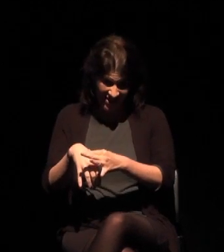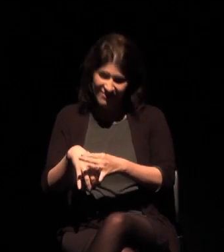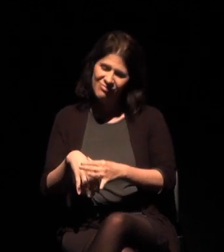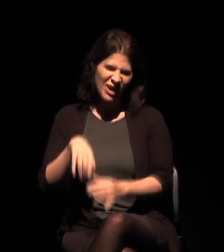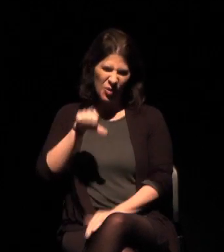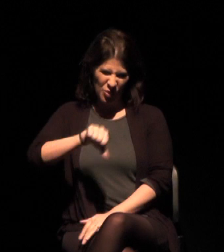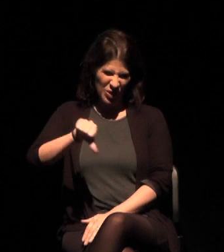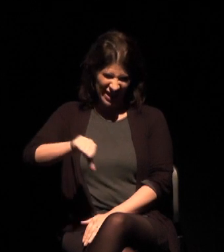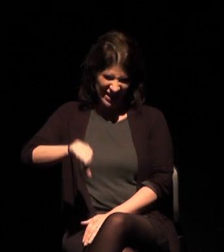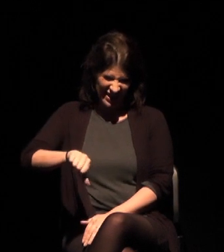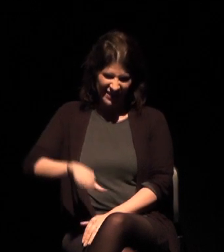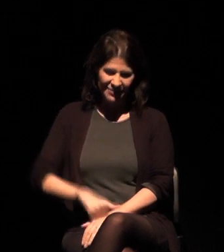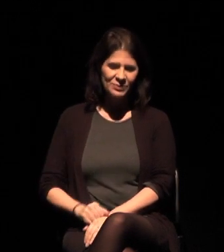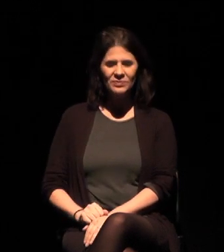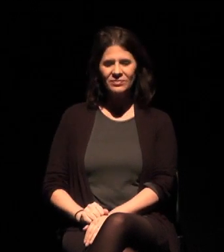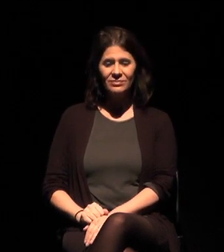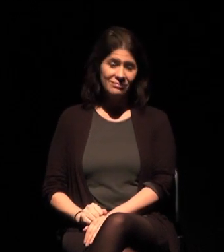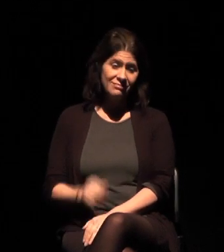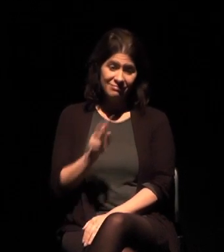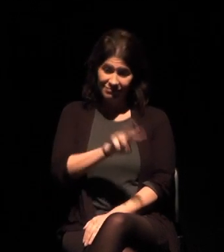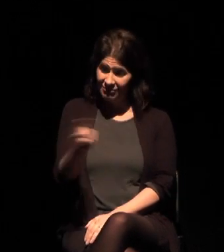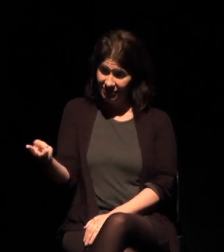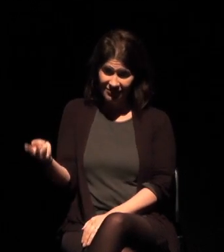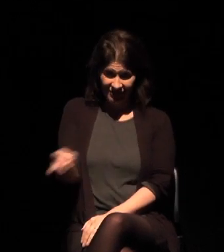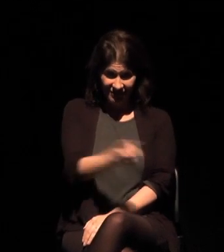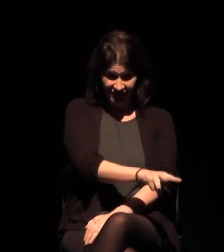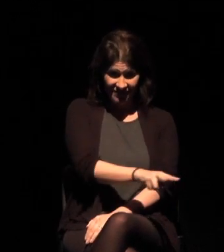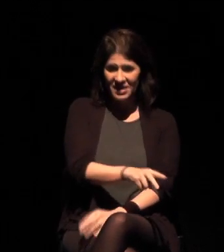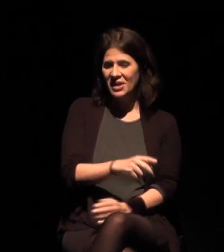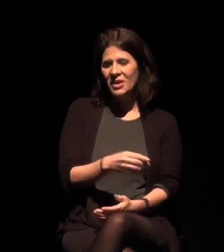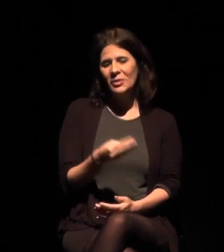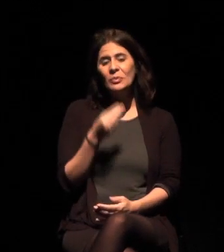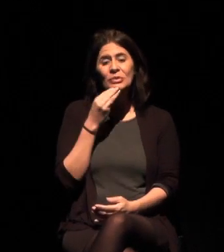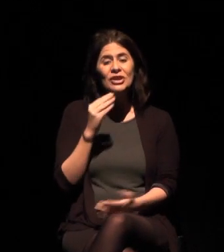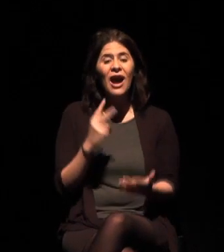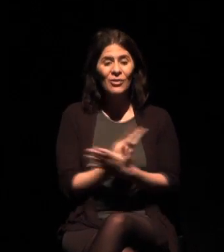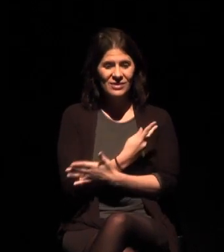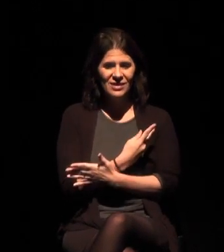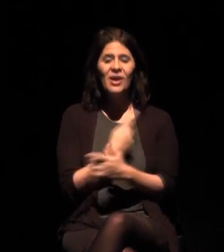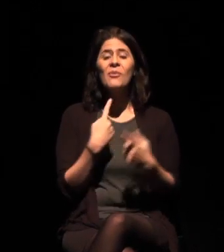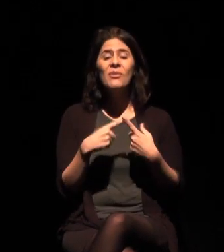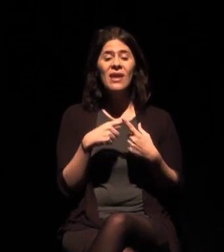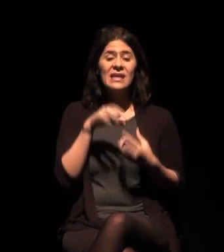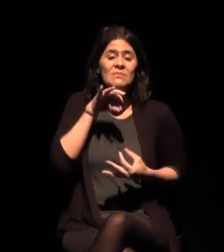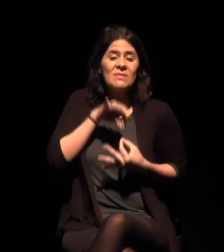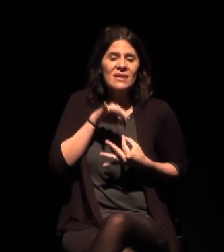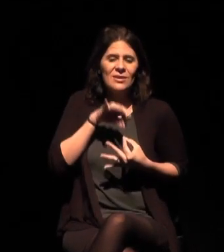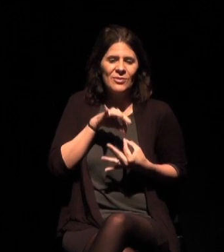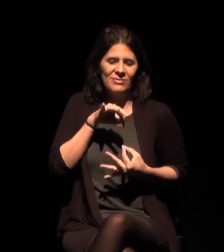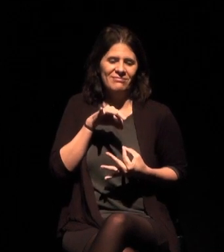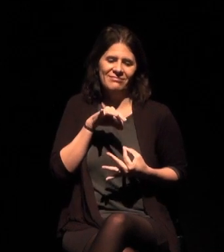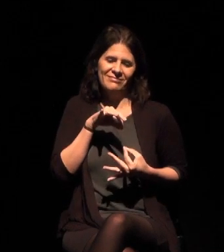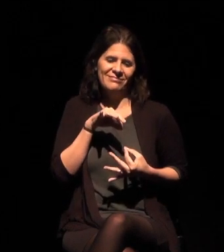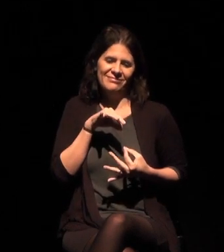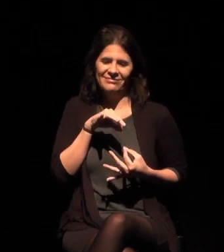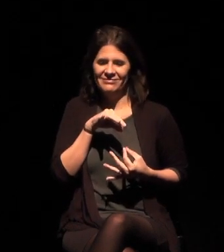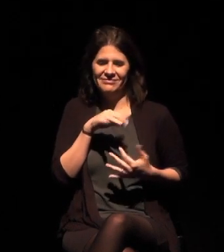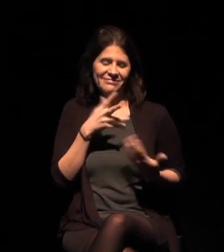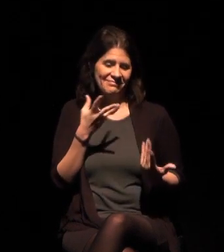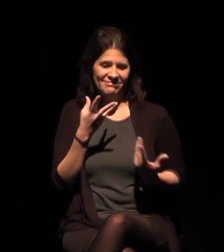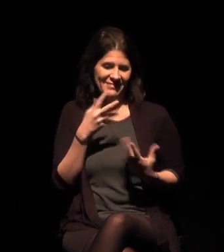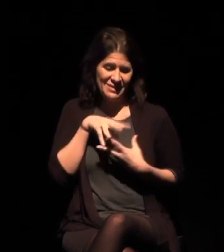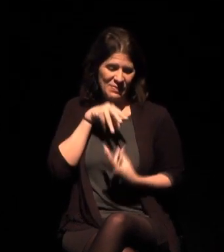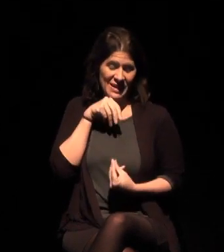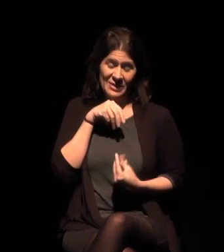piada mas é assim era plenamente incrível que isso tivesse acontecido porque as coisas funcionavam hoje em dia se você colocar